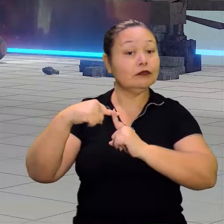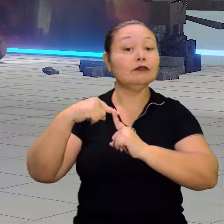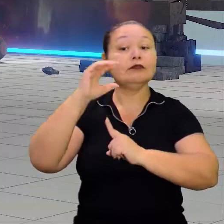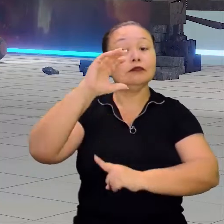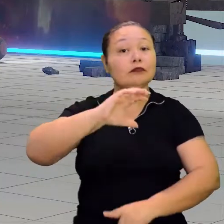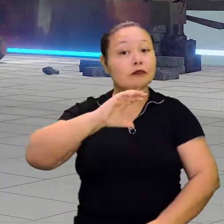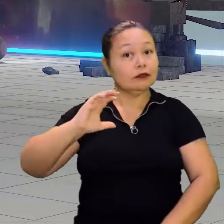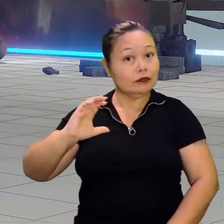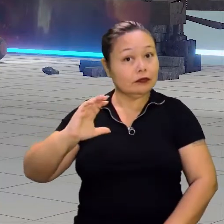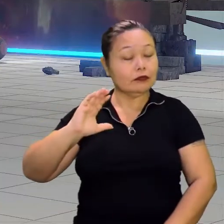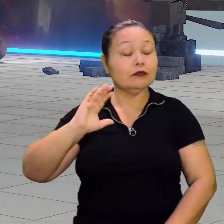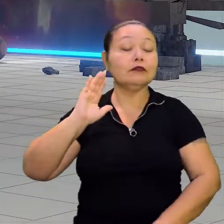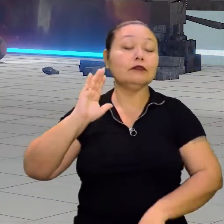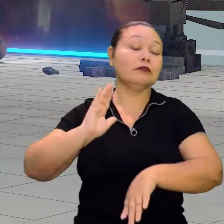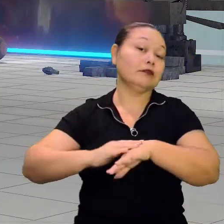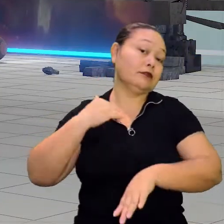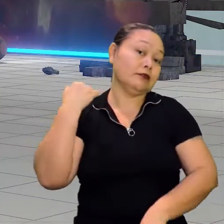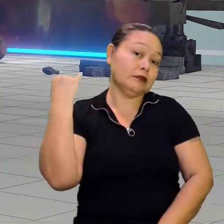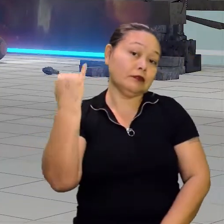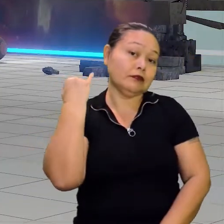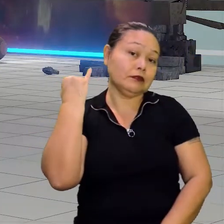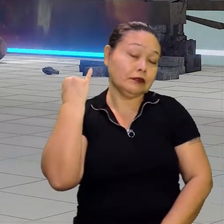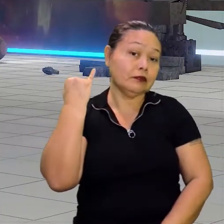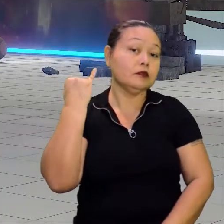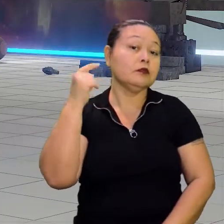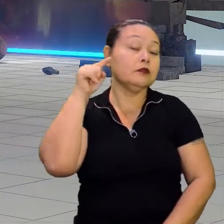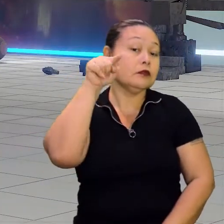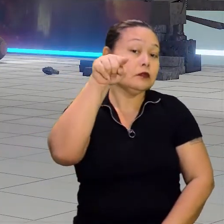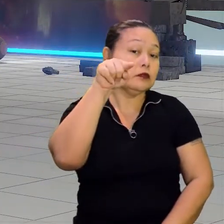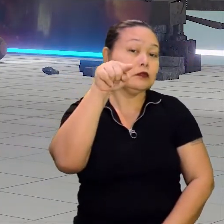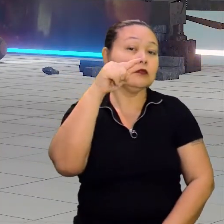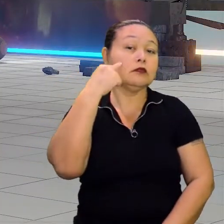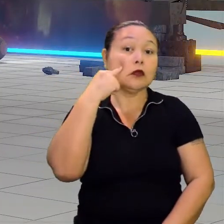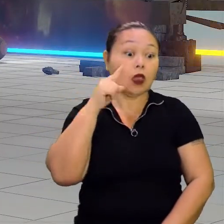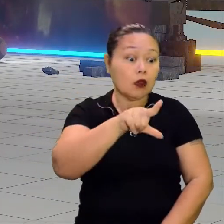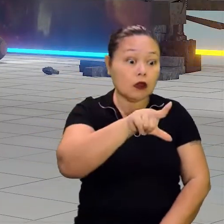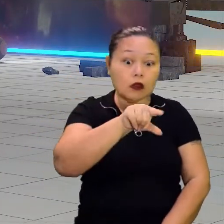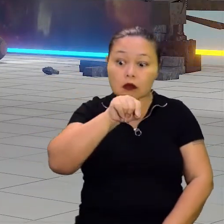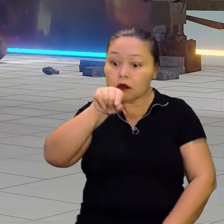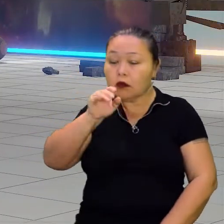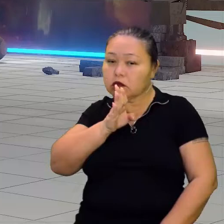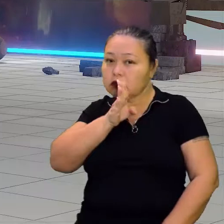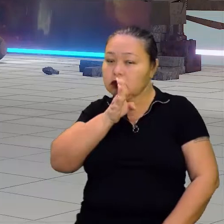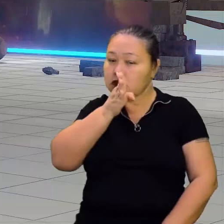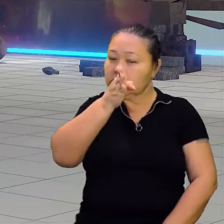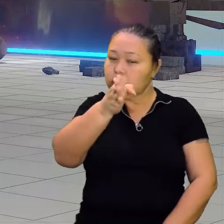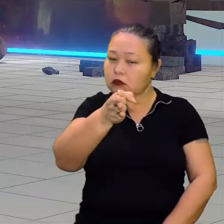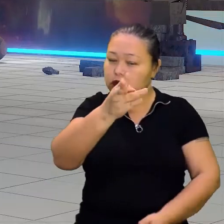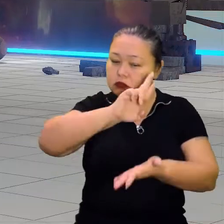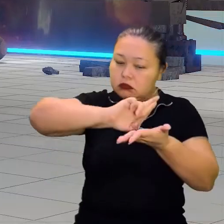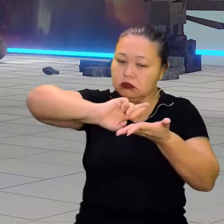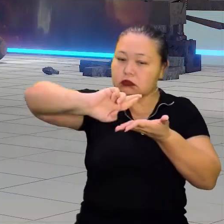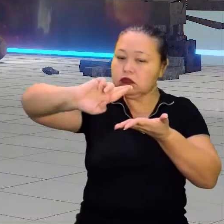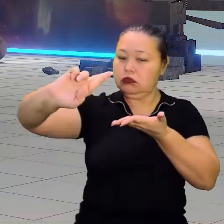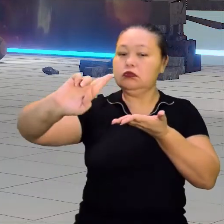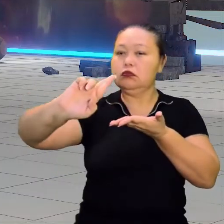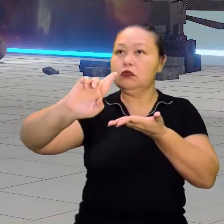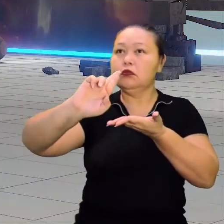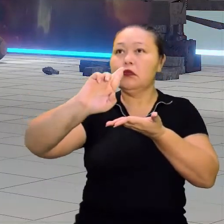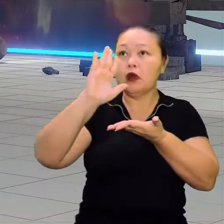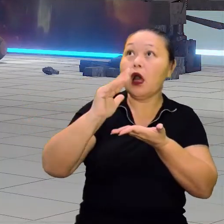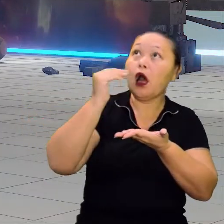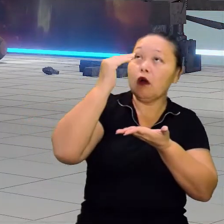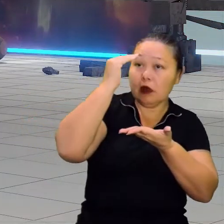O importante de tudo isso é que você segue uma religião. Você obedece um Deus. O